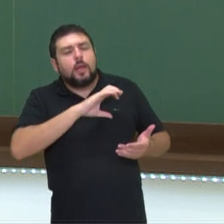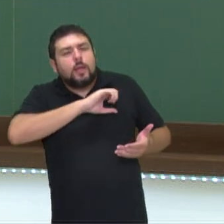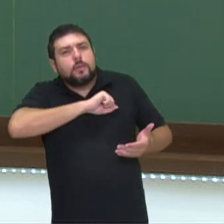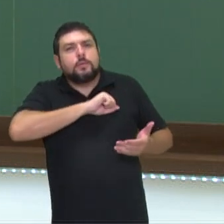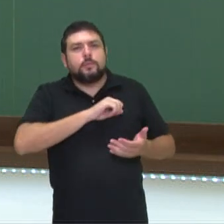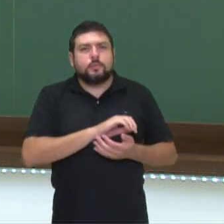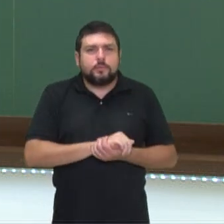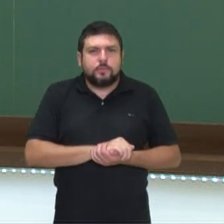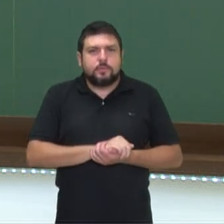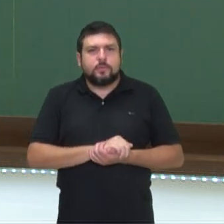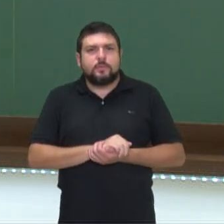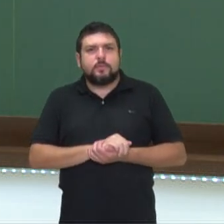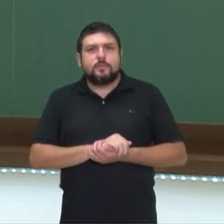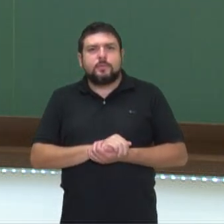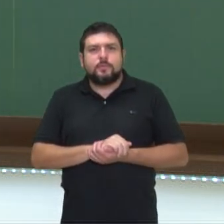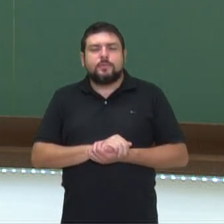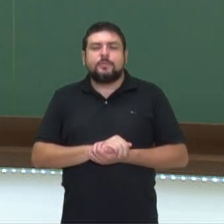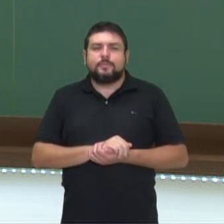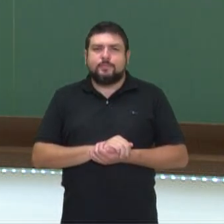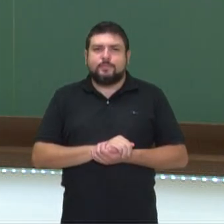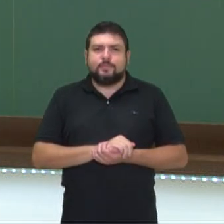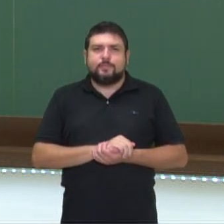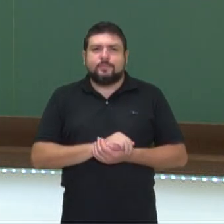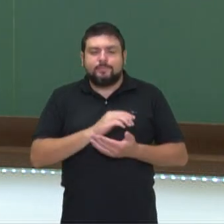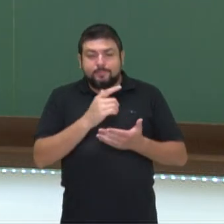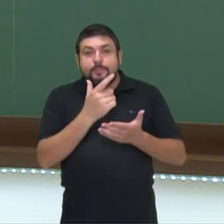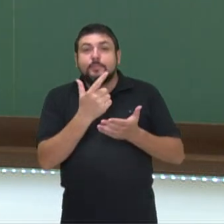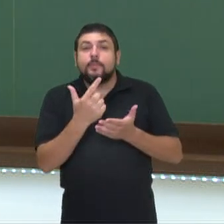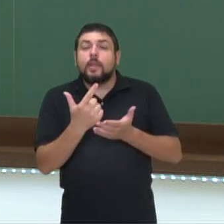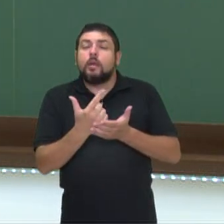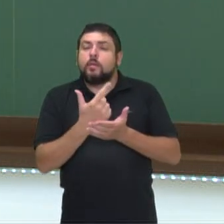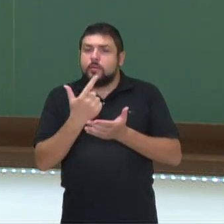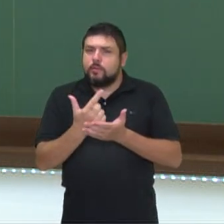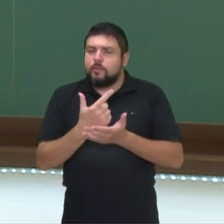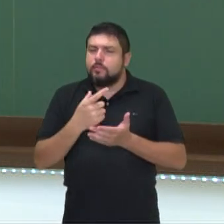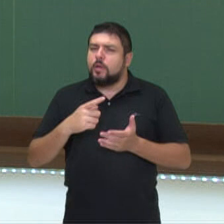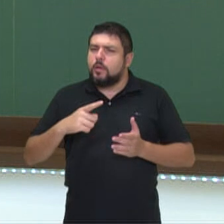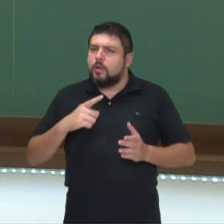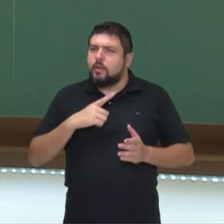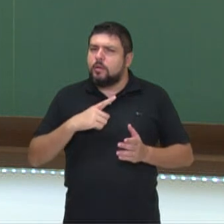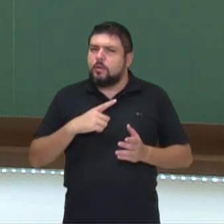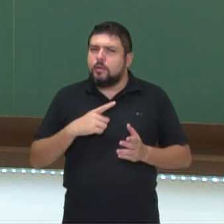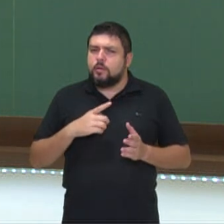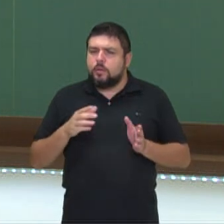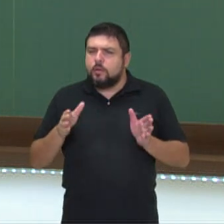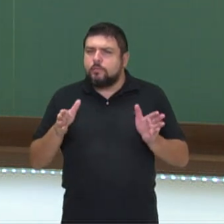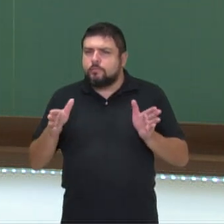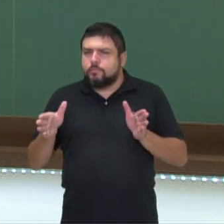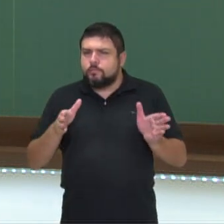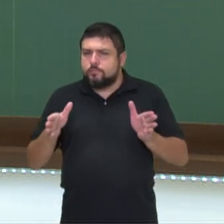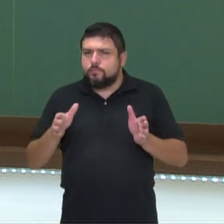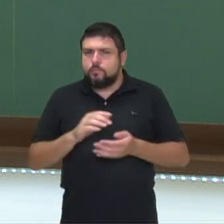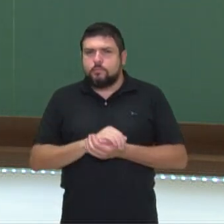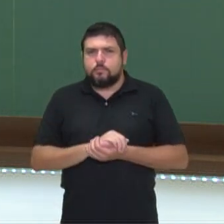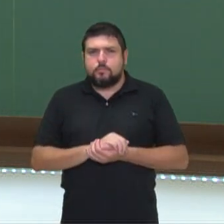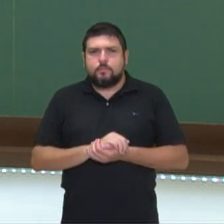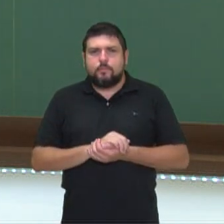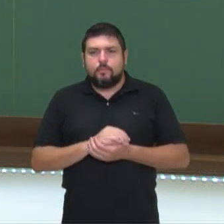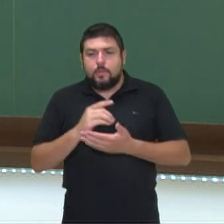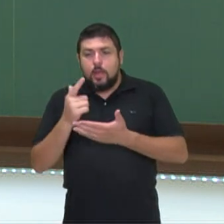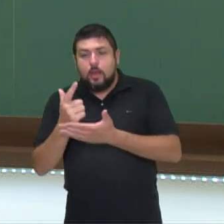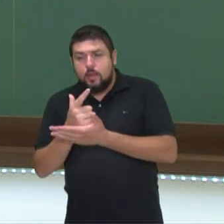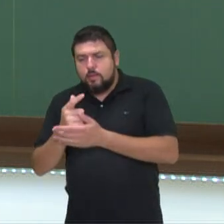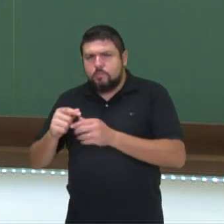preferidos? Livro, nós podemos classificar em duas categorias. Por mais que você pense que há livros de ação,